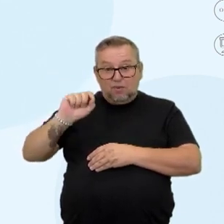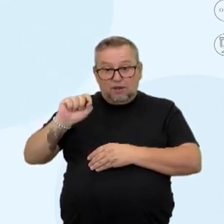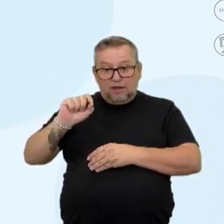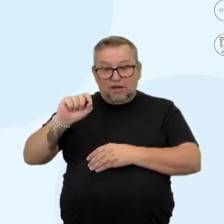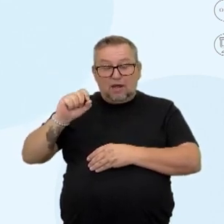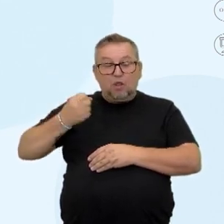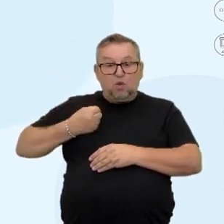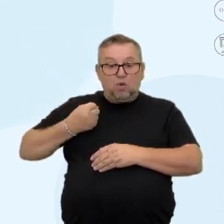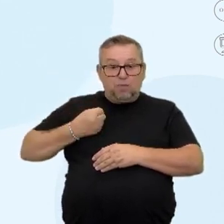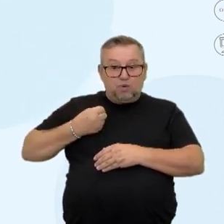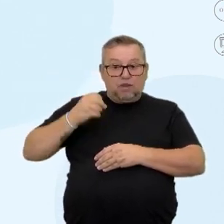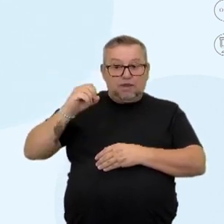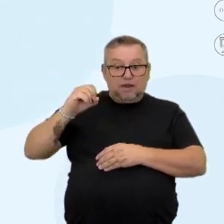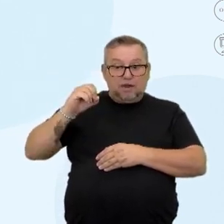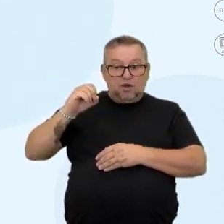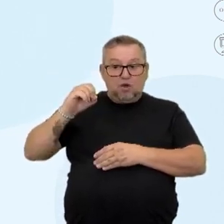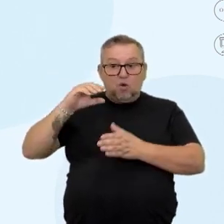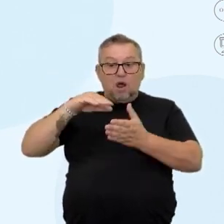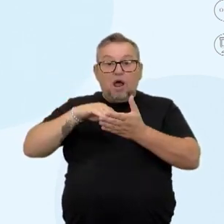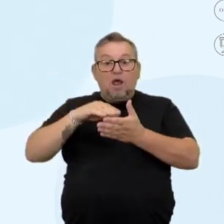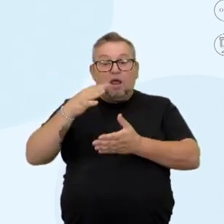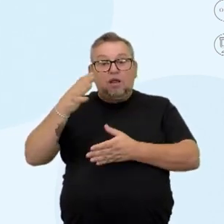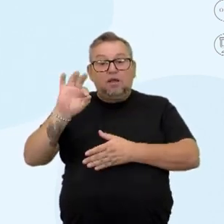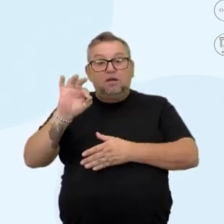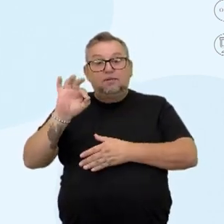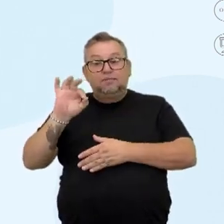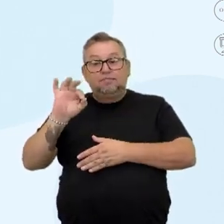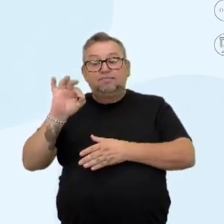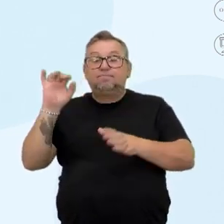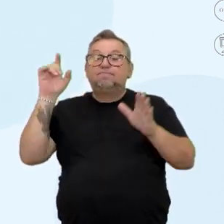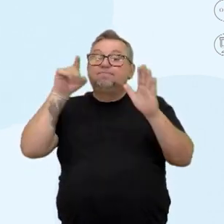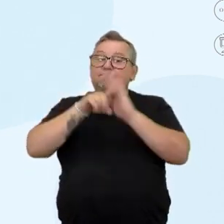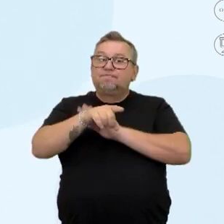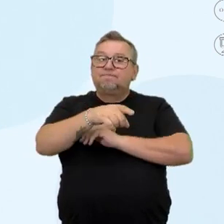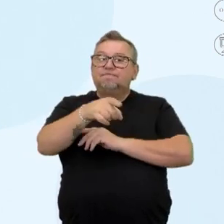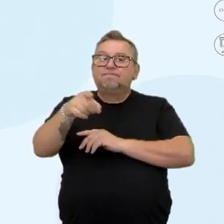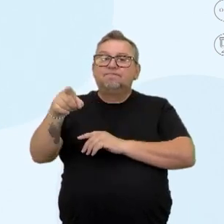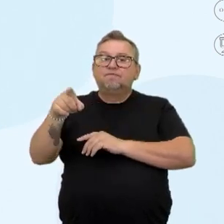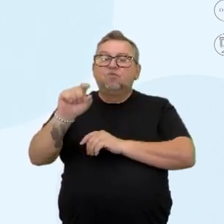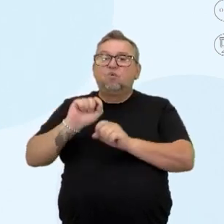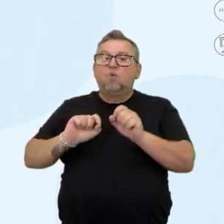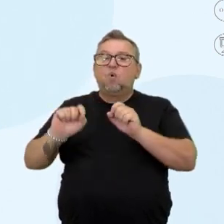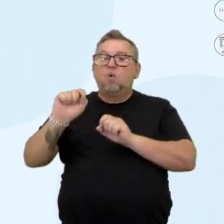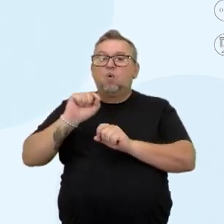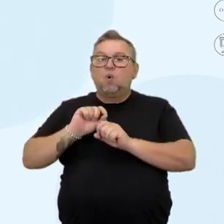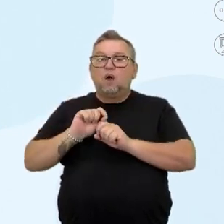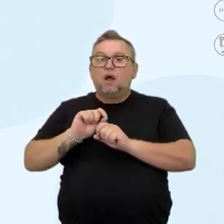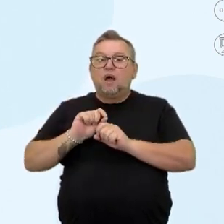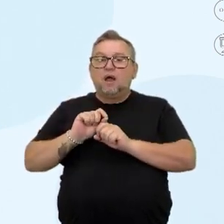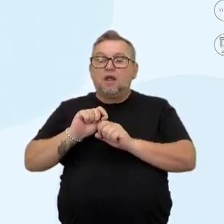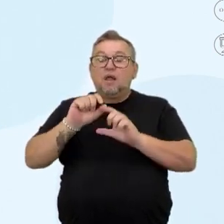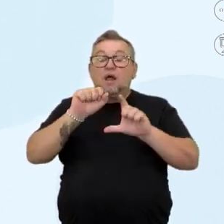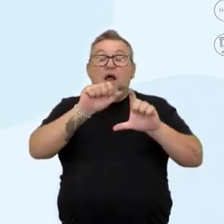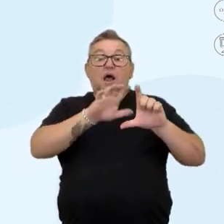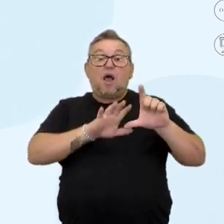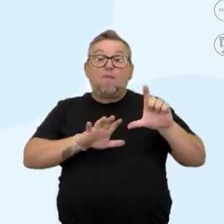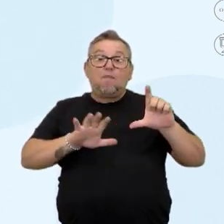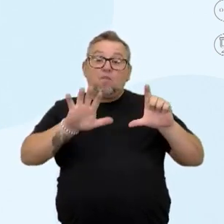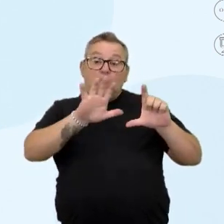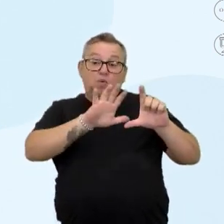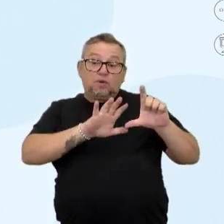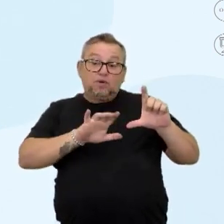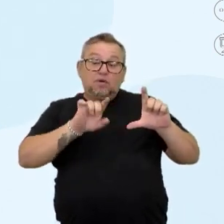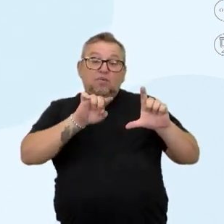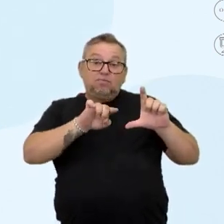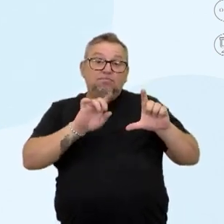0 a 10. Beleza? Ok. Eu pergunto pra vocês, qual é o campo amostral